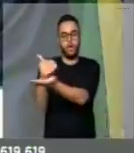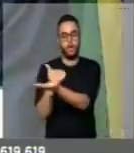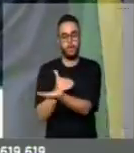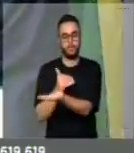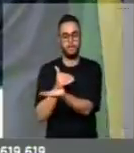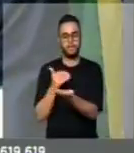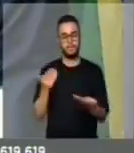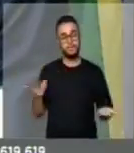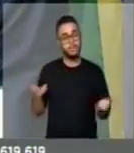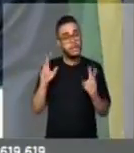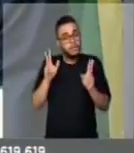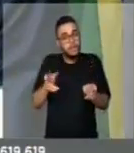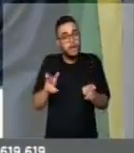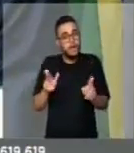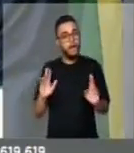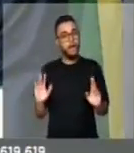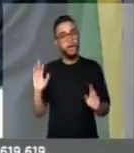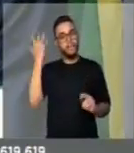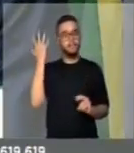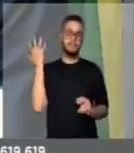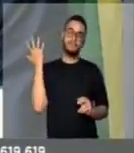E não foi isso que foi feito.